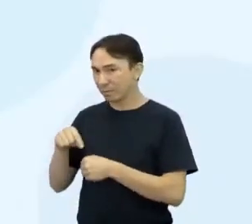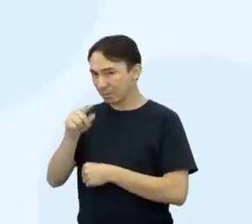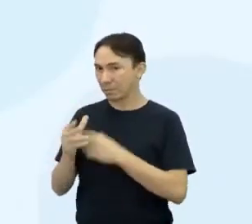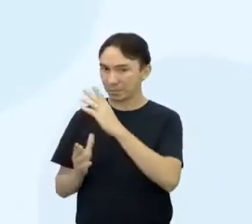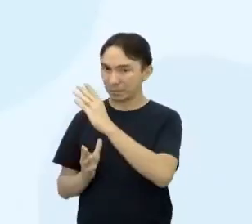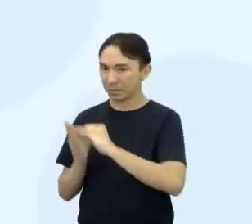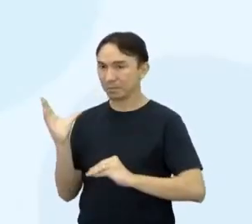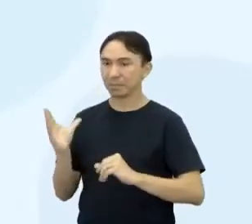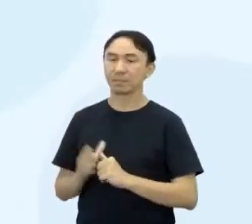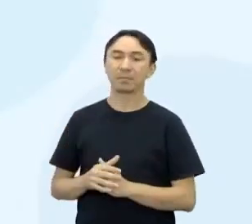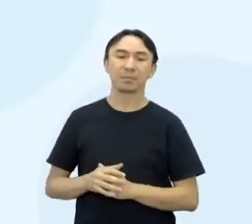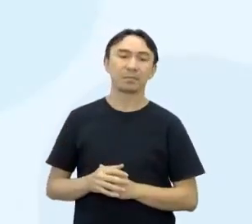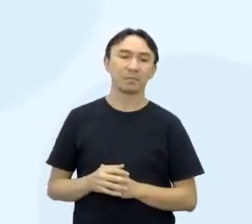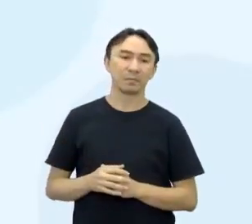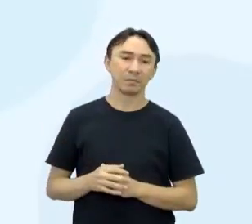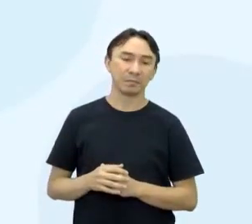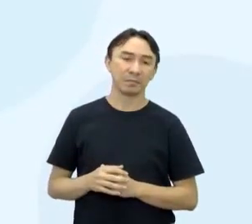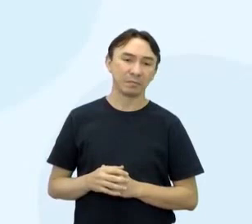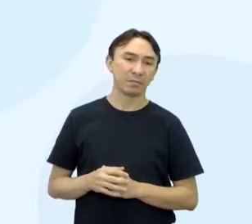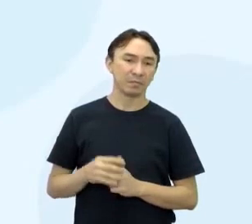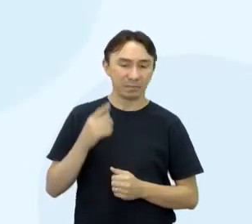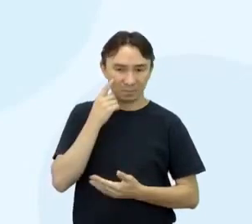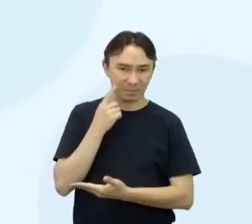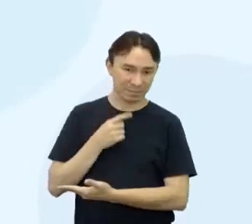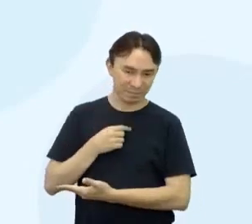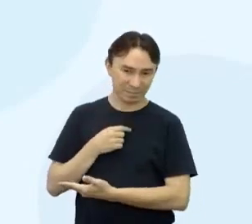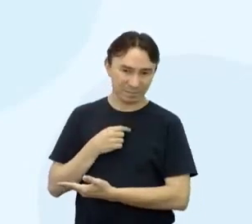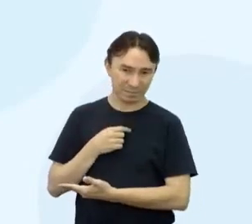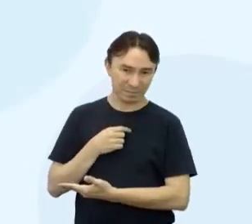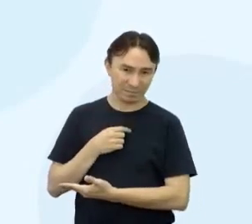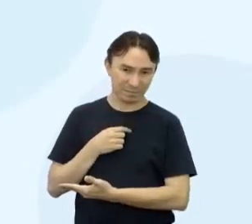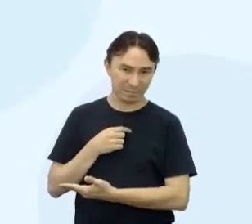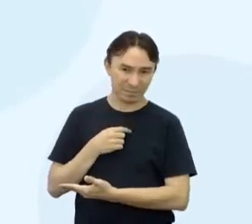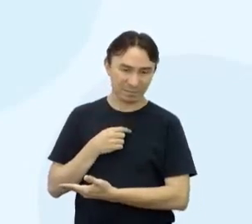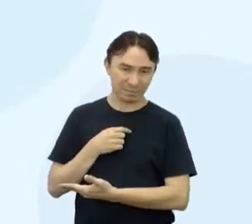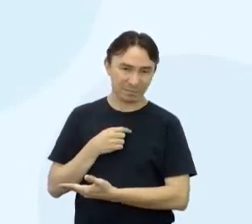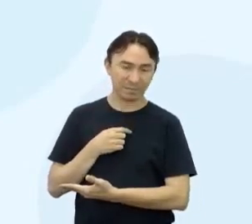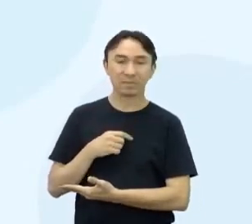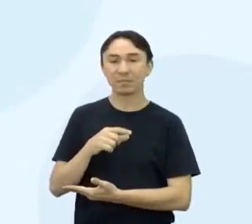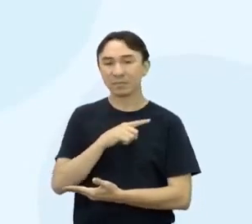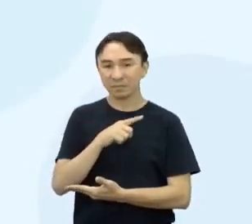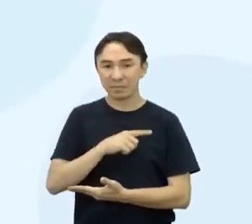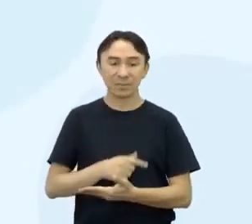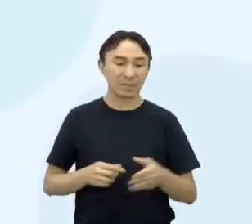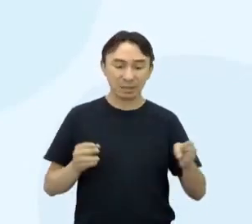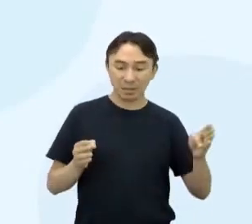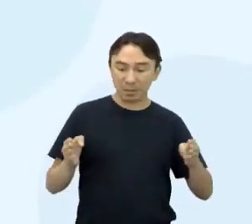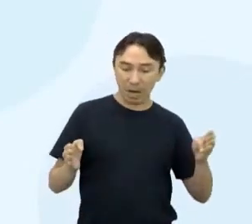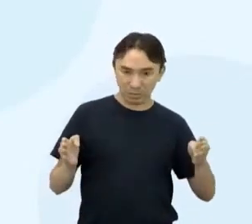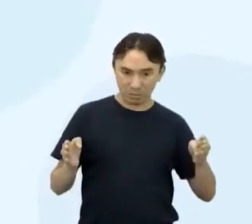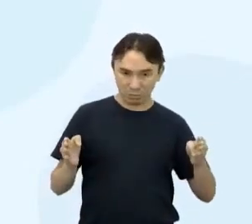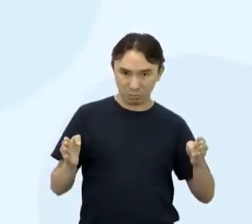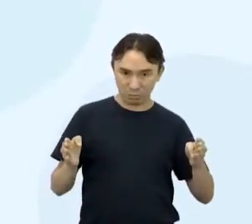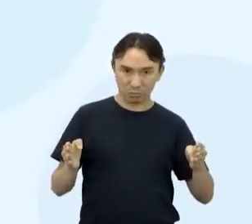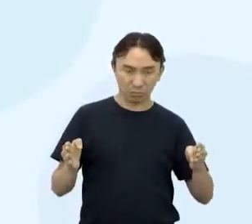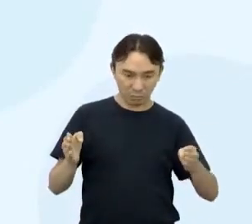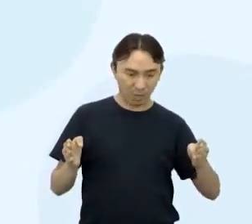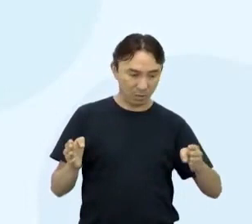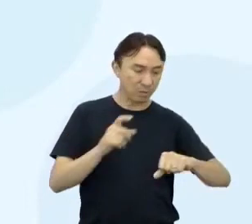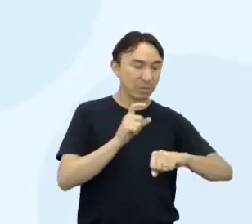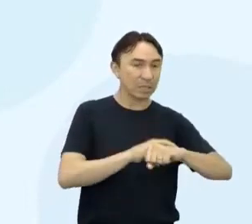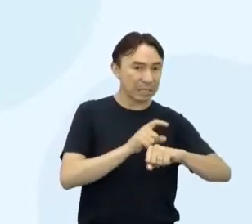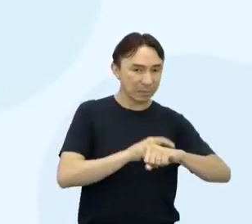tela. Observe então que a relação, né, a divisão entre o espaço e o tempo é sempre a mesma, né? No meu caso